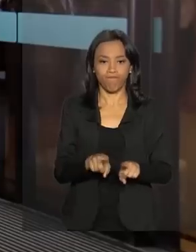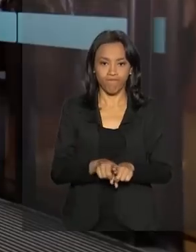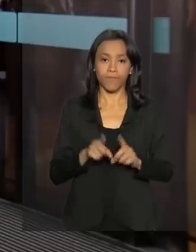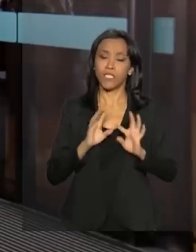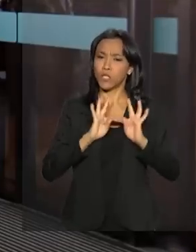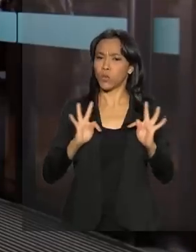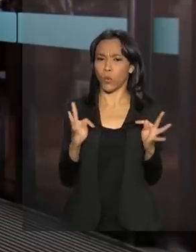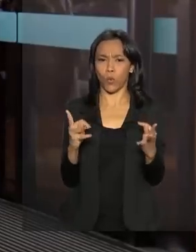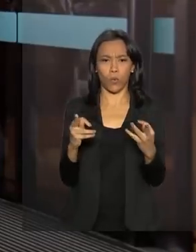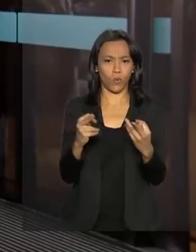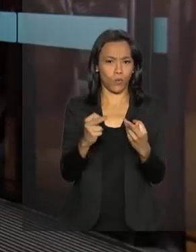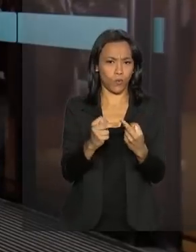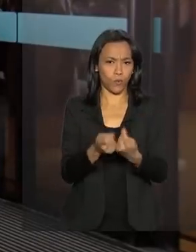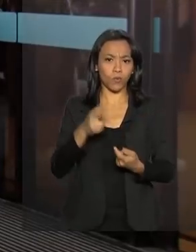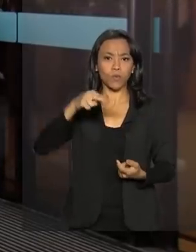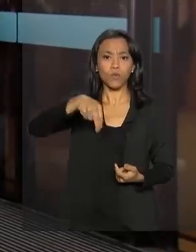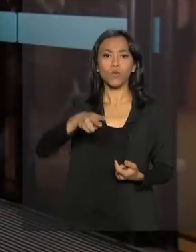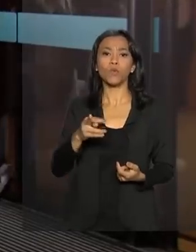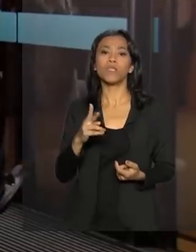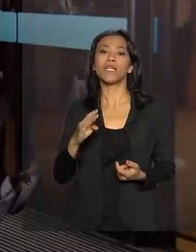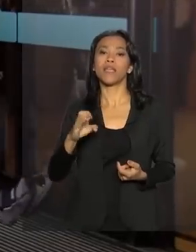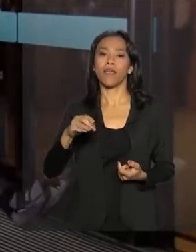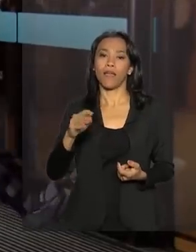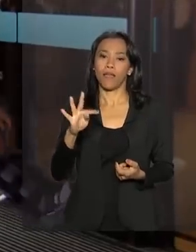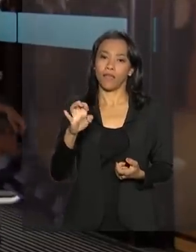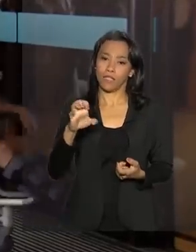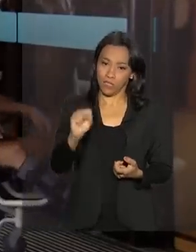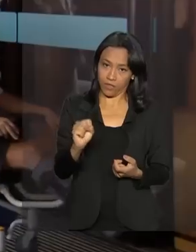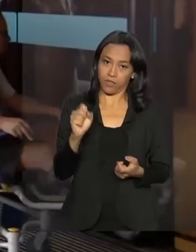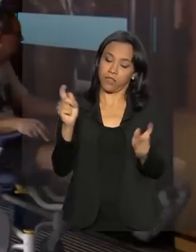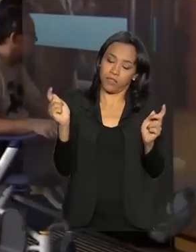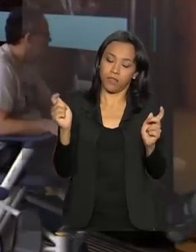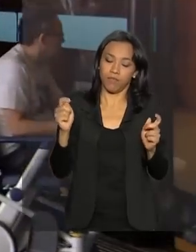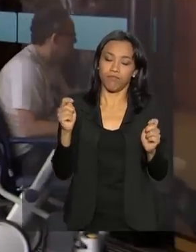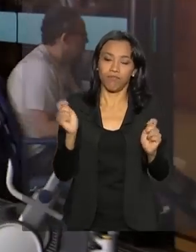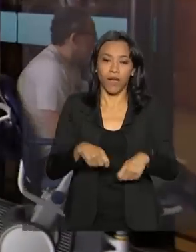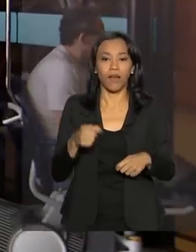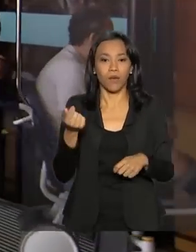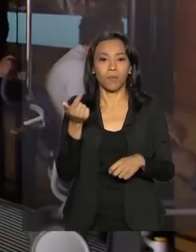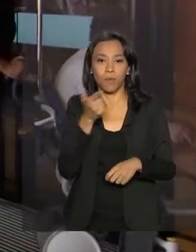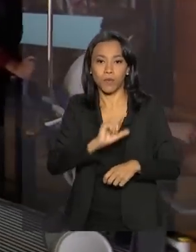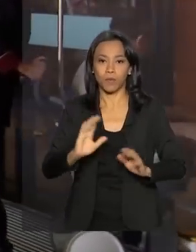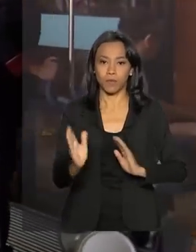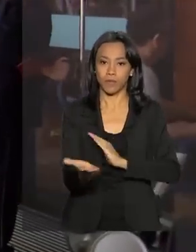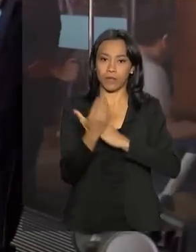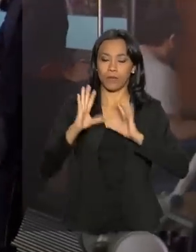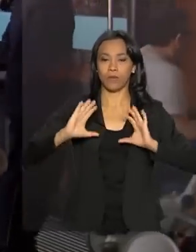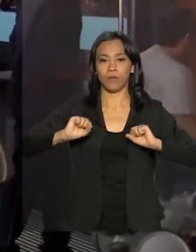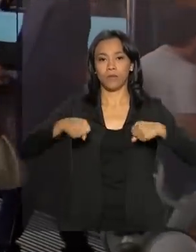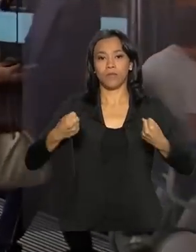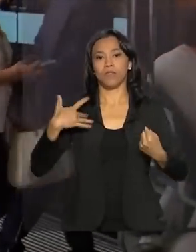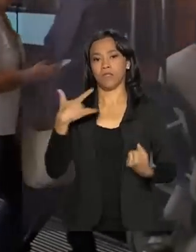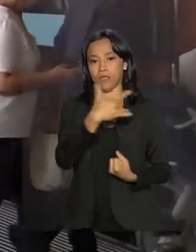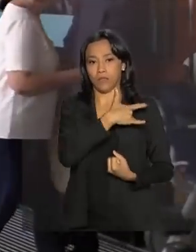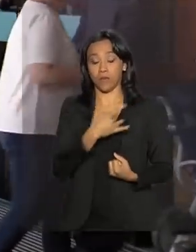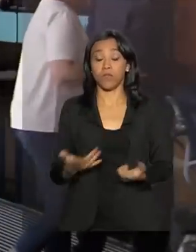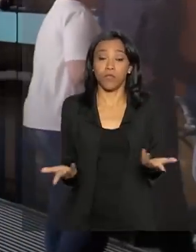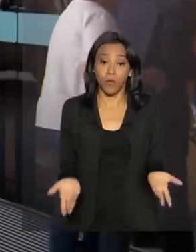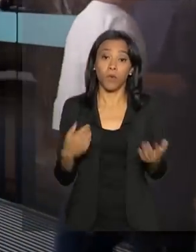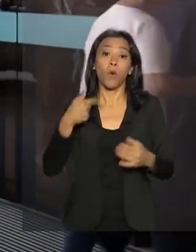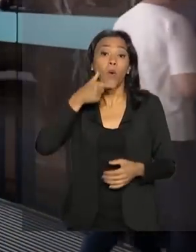os nutrientes que ele precisa para a sua recuperação por via endovenosa. Ontem o presidente fez